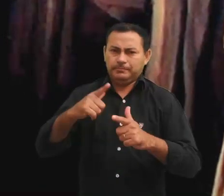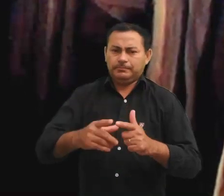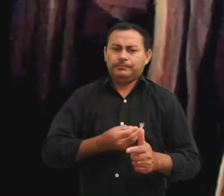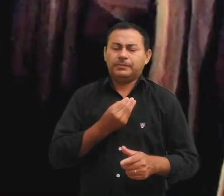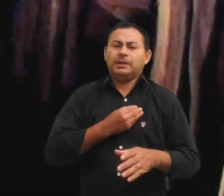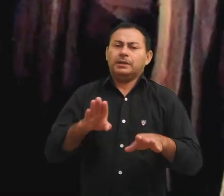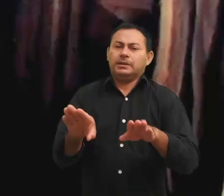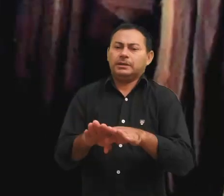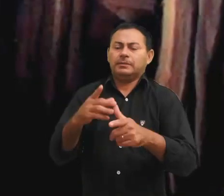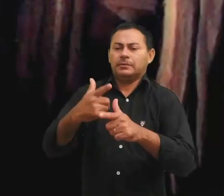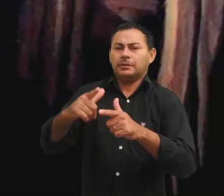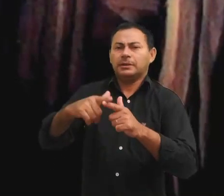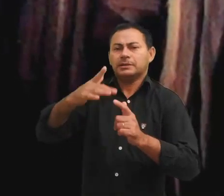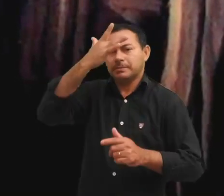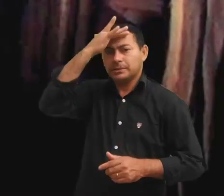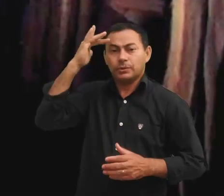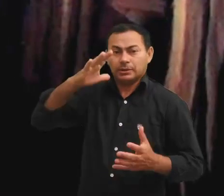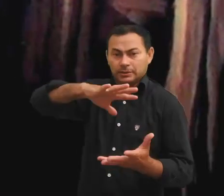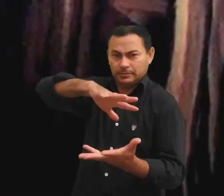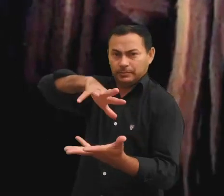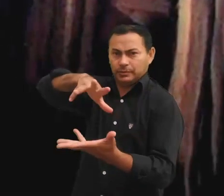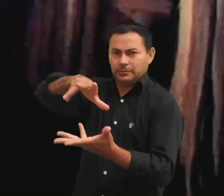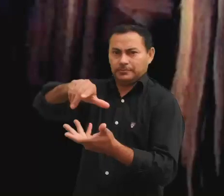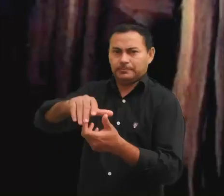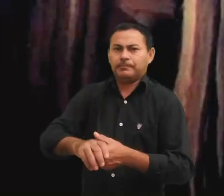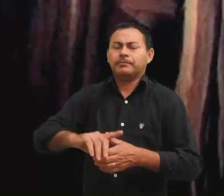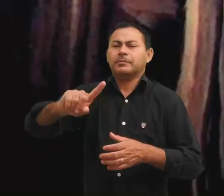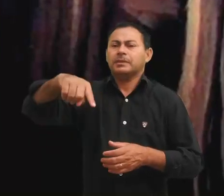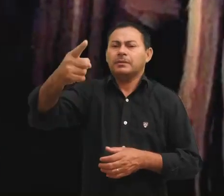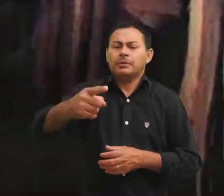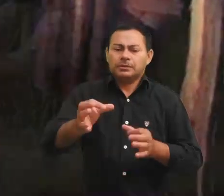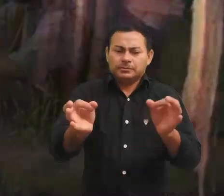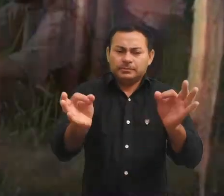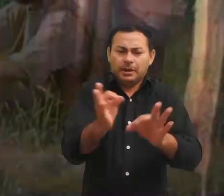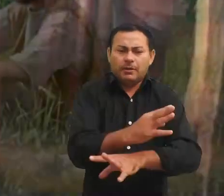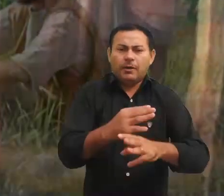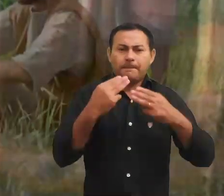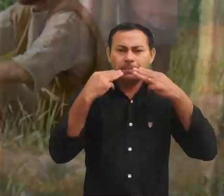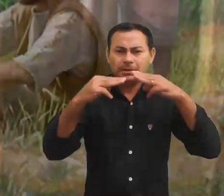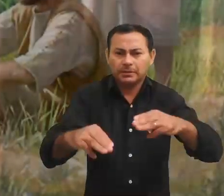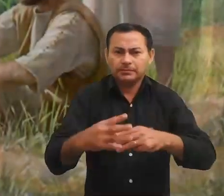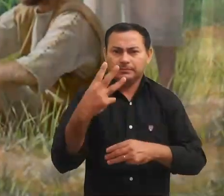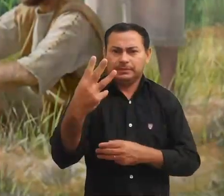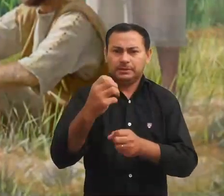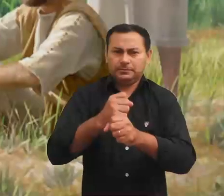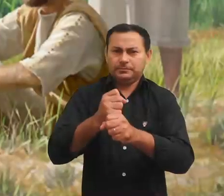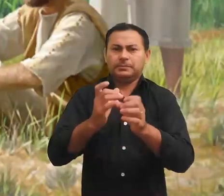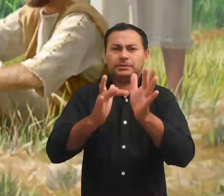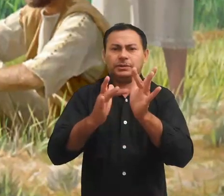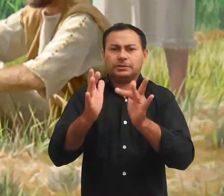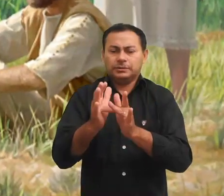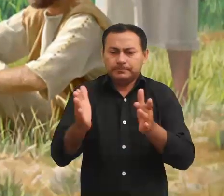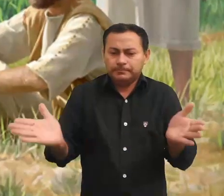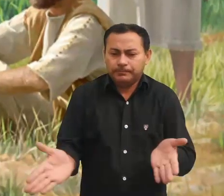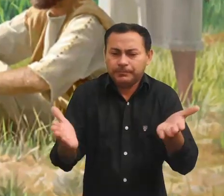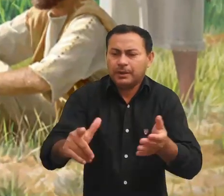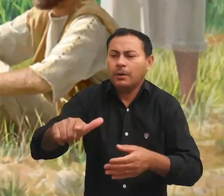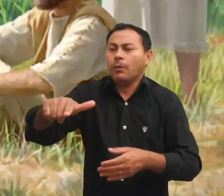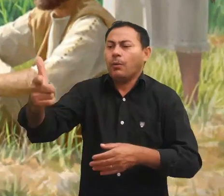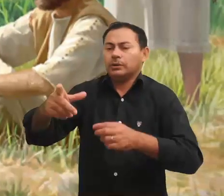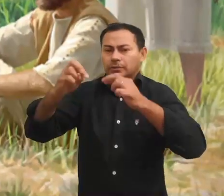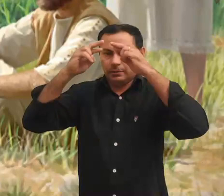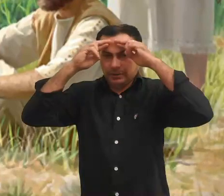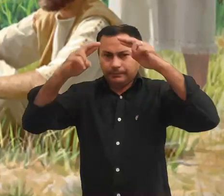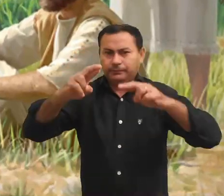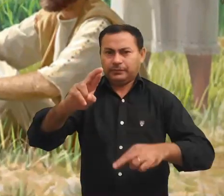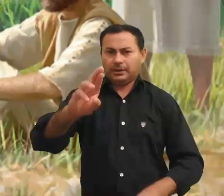pessoas problemáticas e para os problemas das pessoas desse mundo. Depois de concluir o seu ministério de 3 anos, Jesus